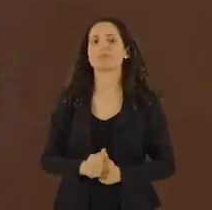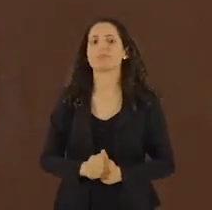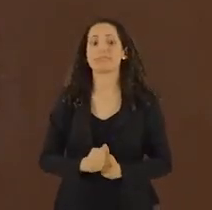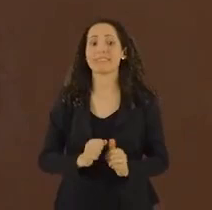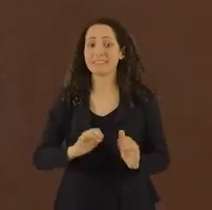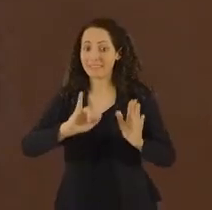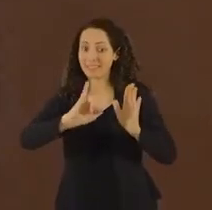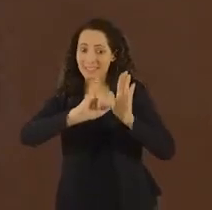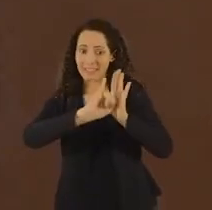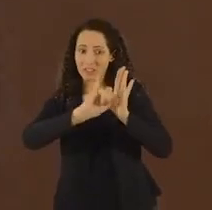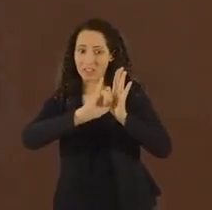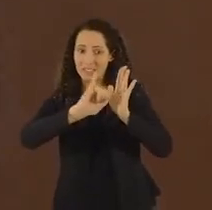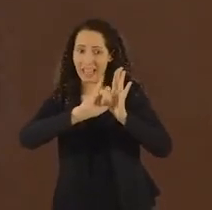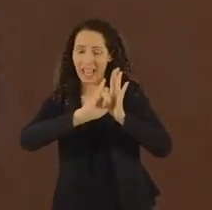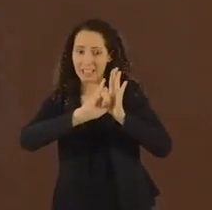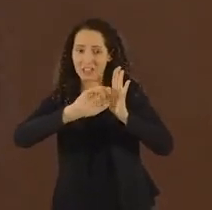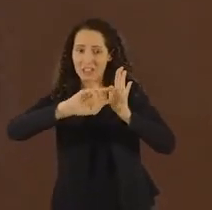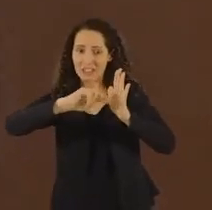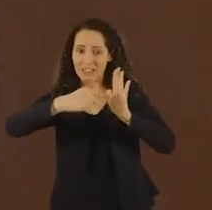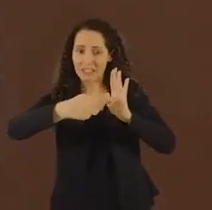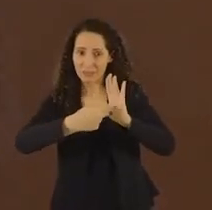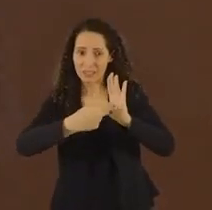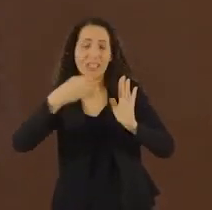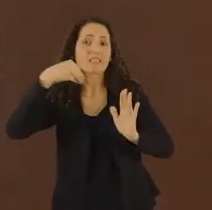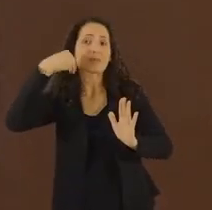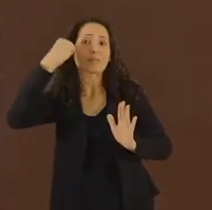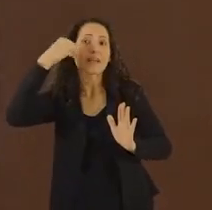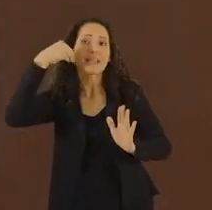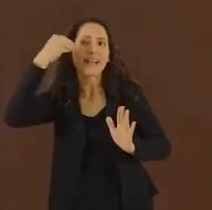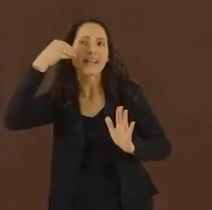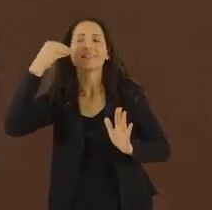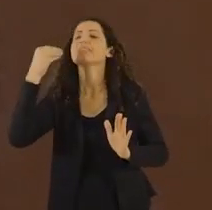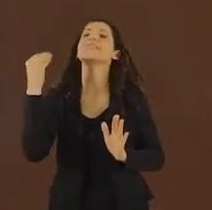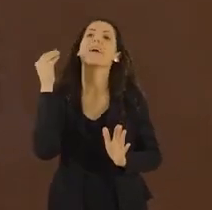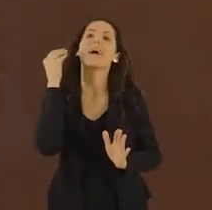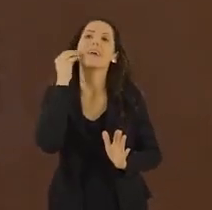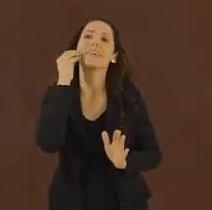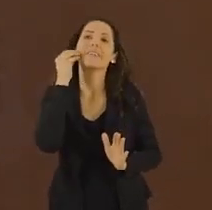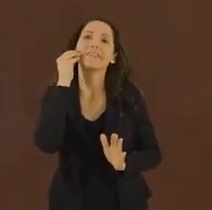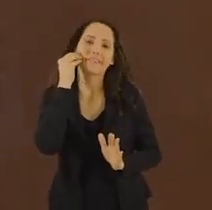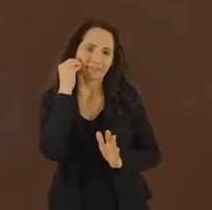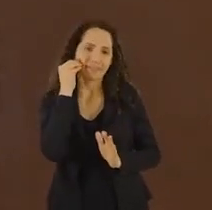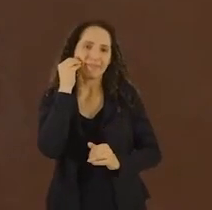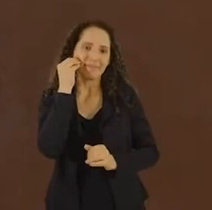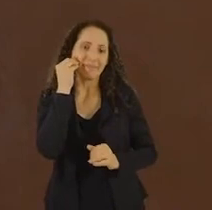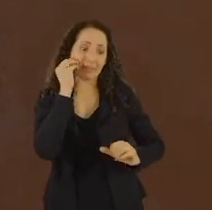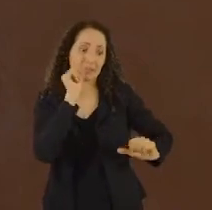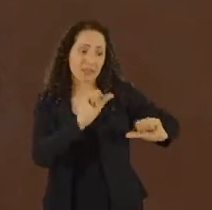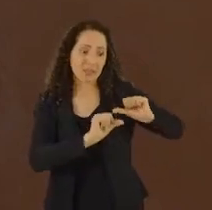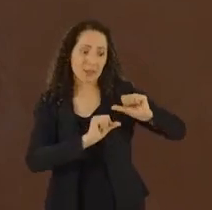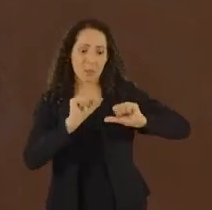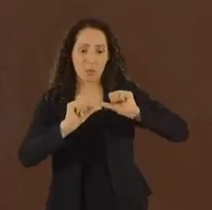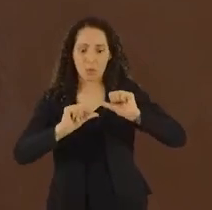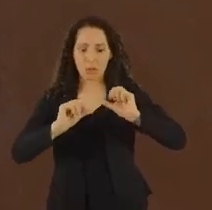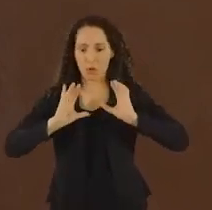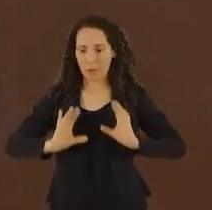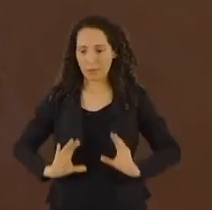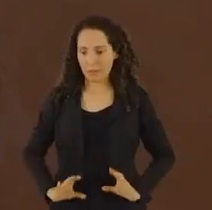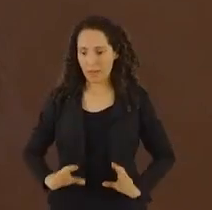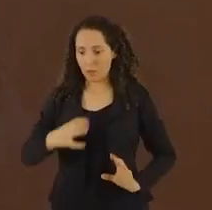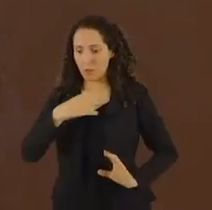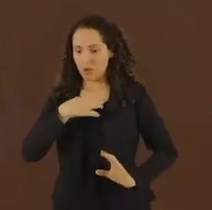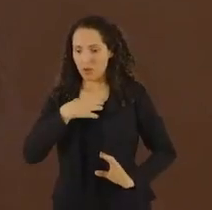identidade é fruto de vivência e experiência que transforma o tempo todo o nosso jeito de viver